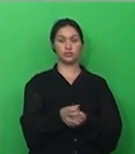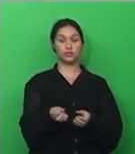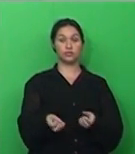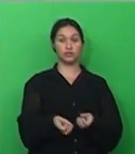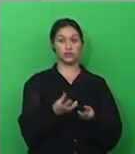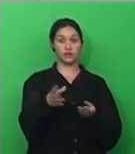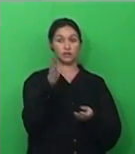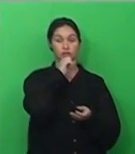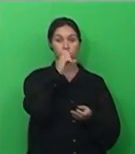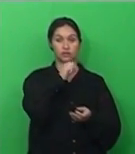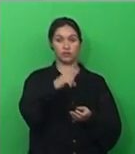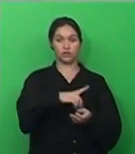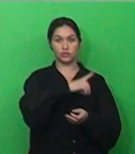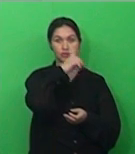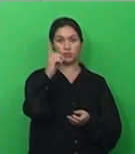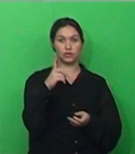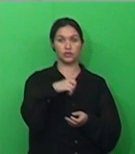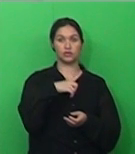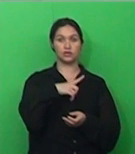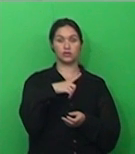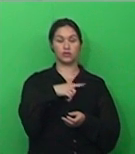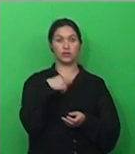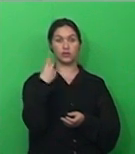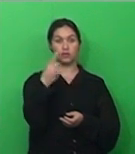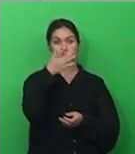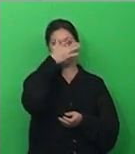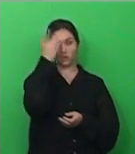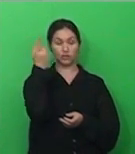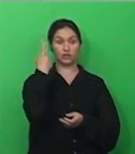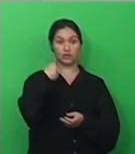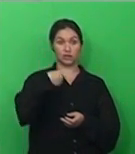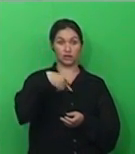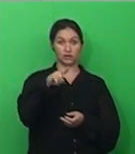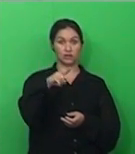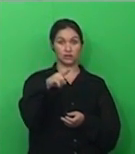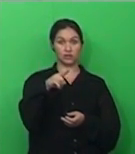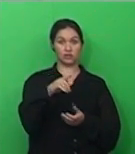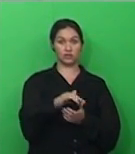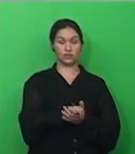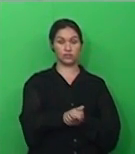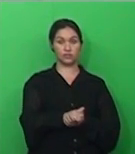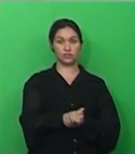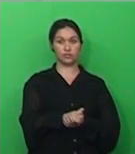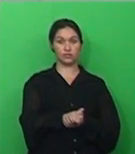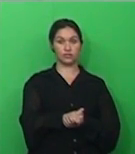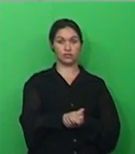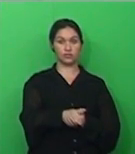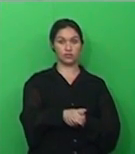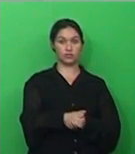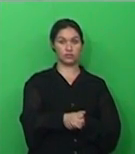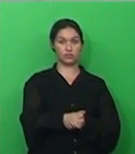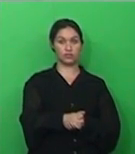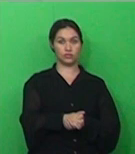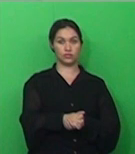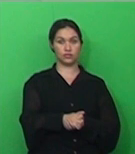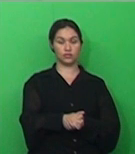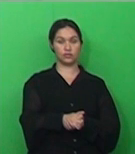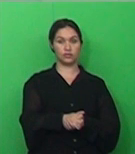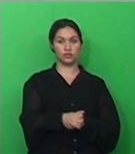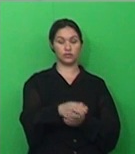recrutado para ir lá e fazer a medição da temperatura. Óbvio. Então, acho que se perde o quê? 5 minutos?